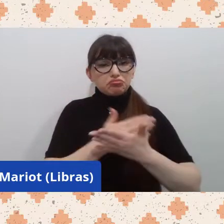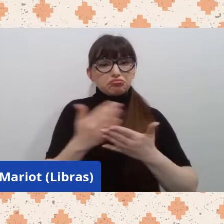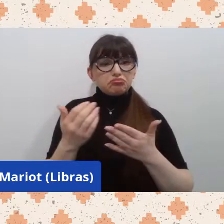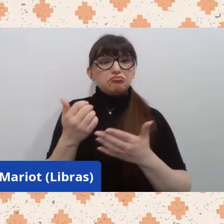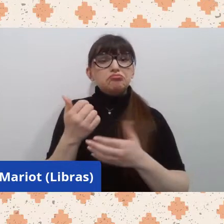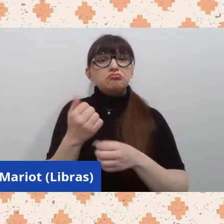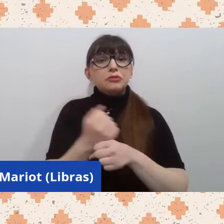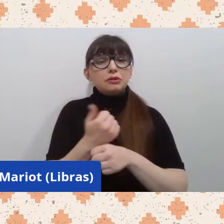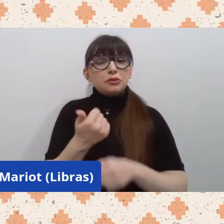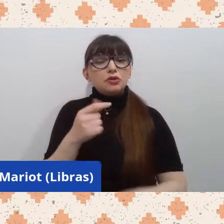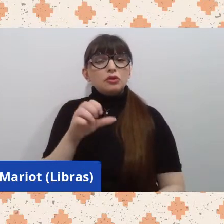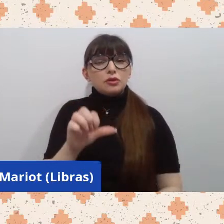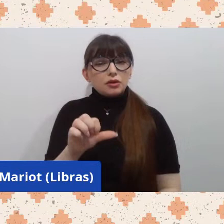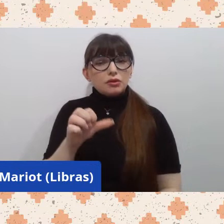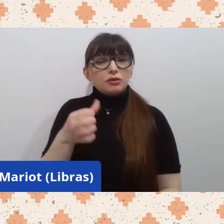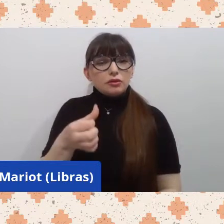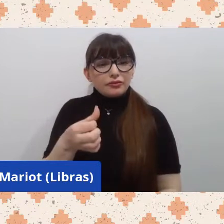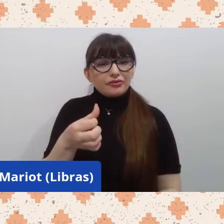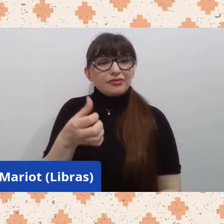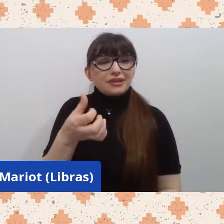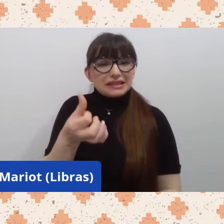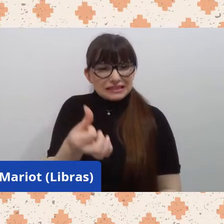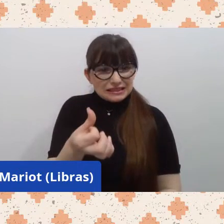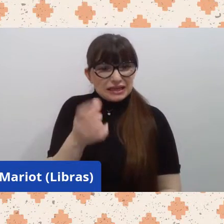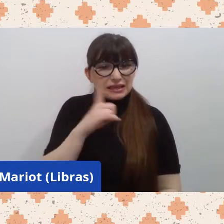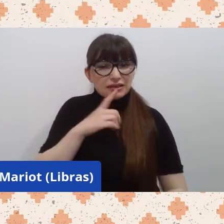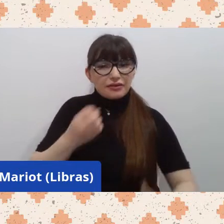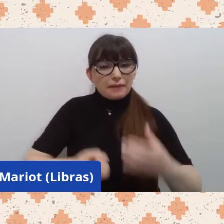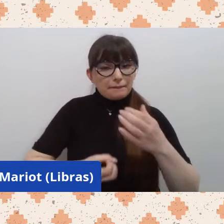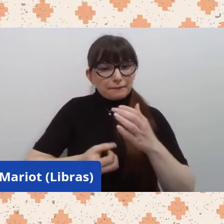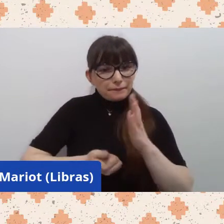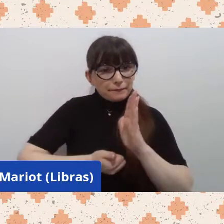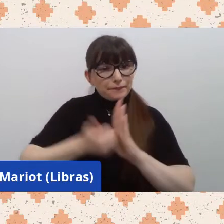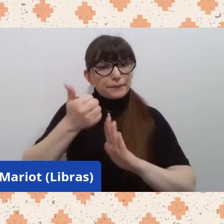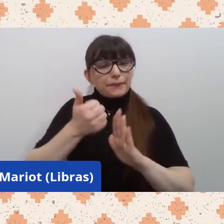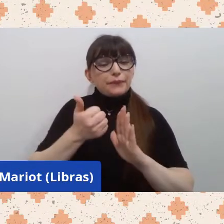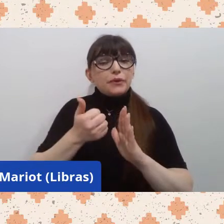quando foi aprovada a primeira resolução, que é a Resolução